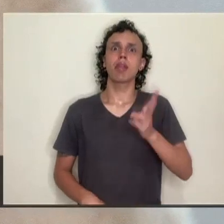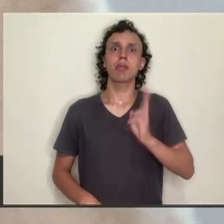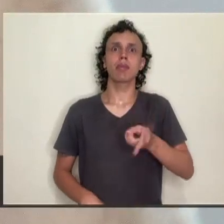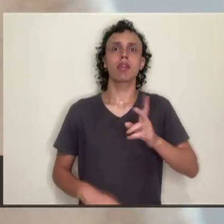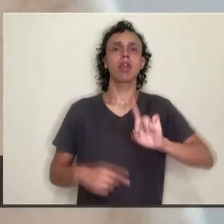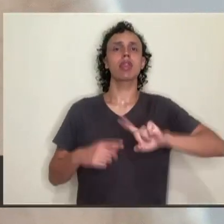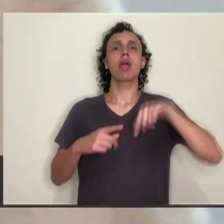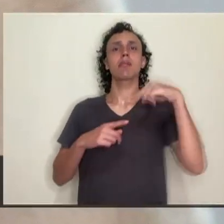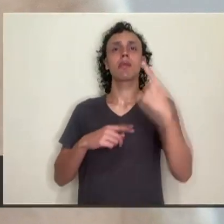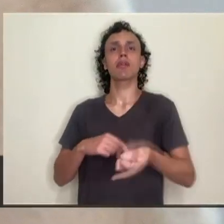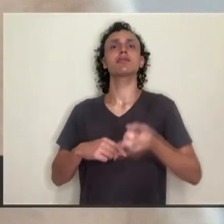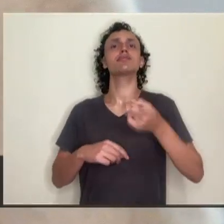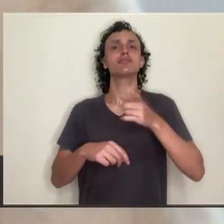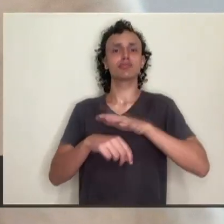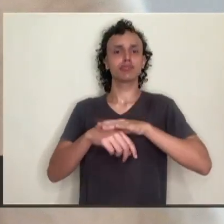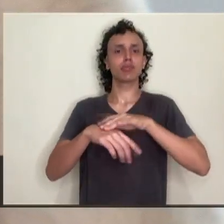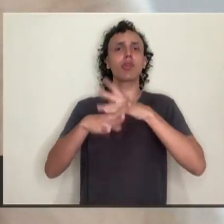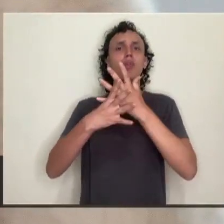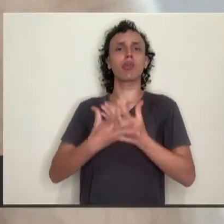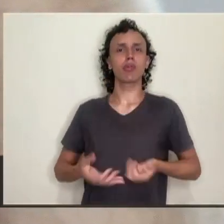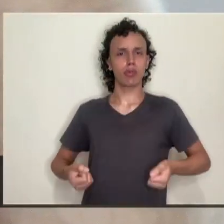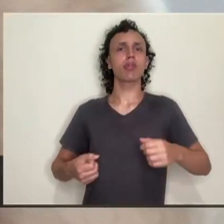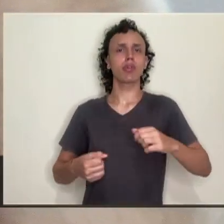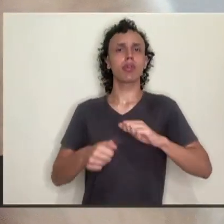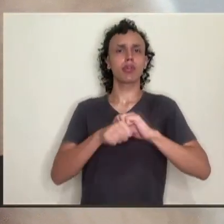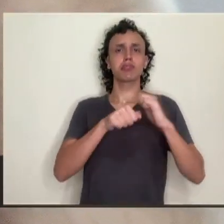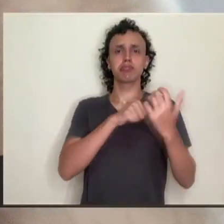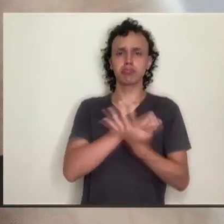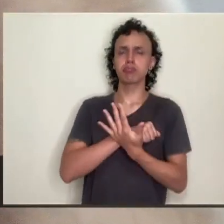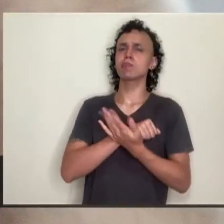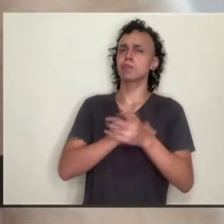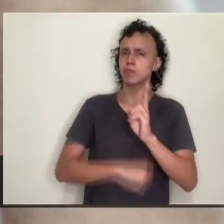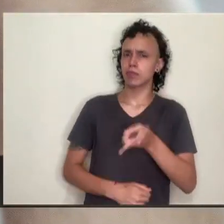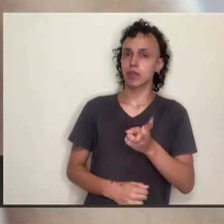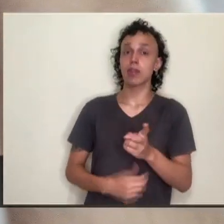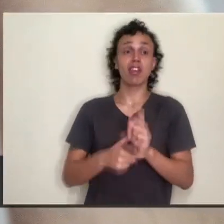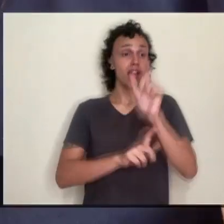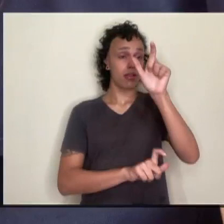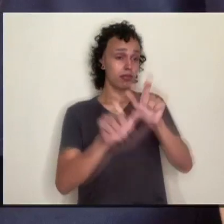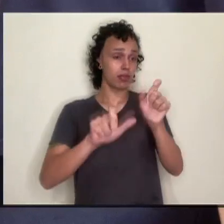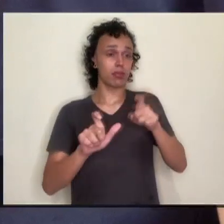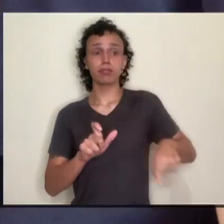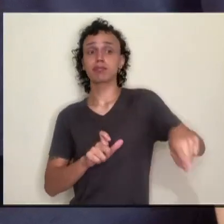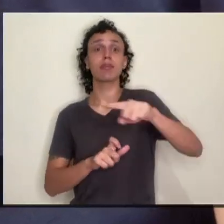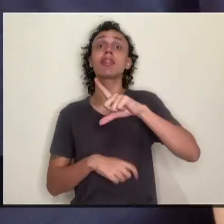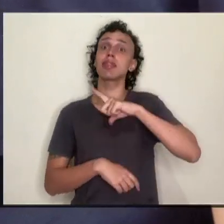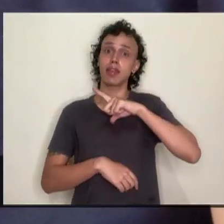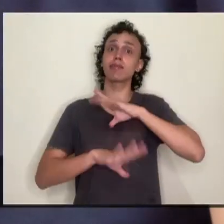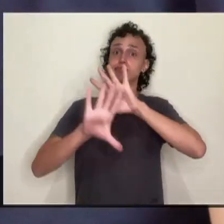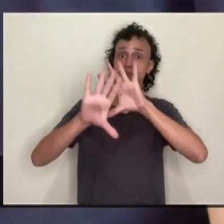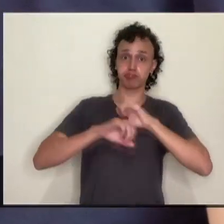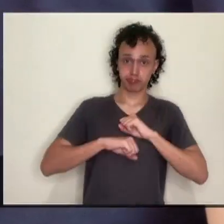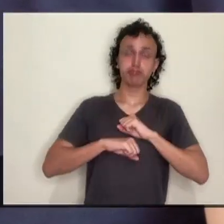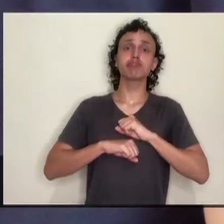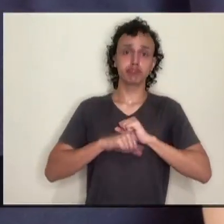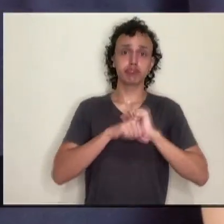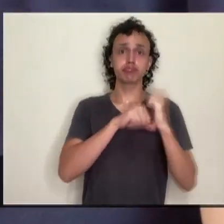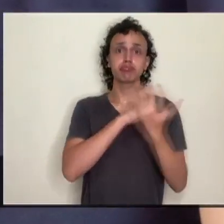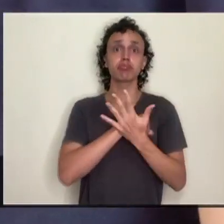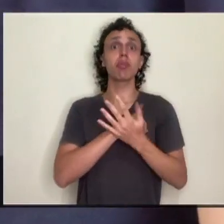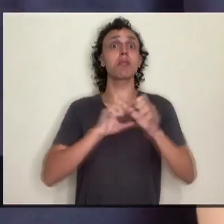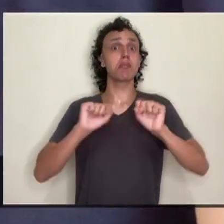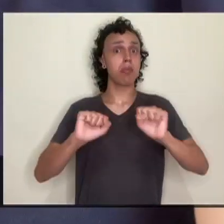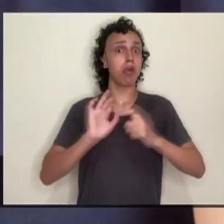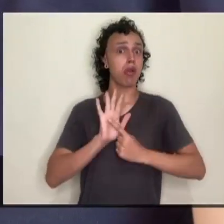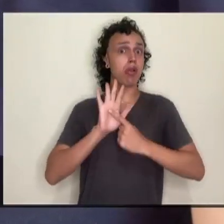Mesmo após a cura da Covid-19, pacientes que se infectaram com o novo coronavírus podem apresentar